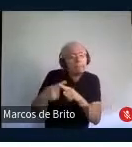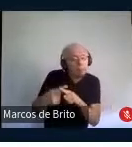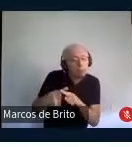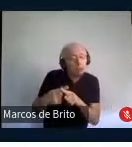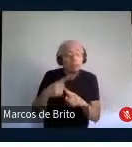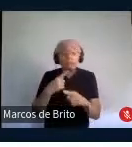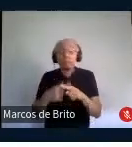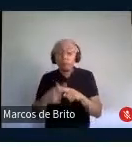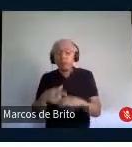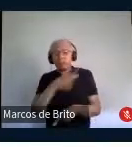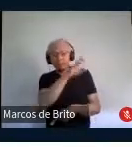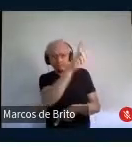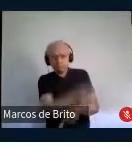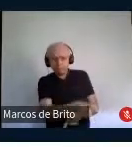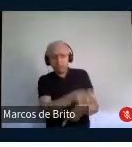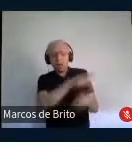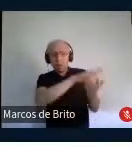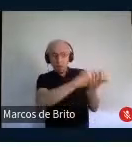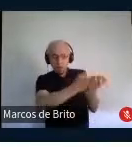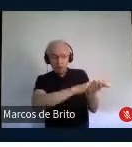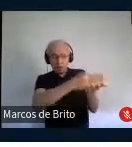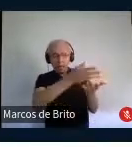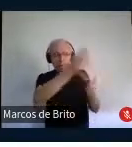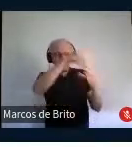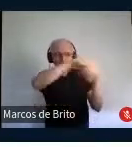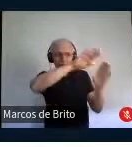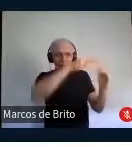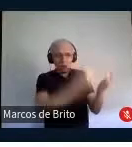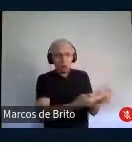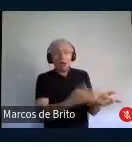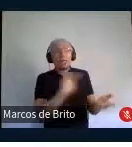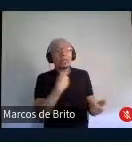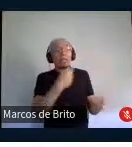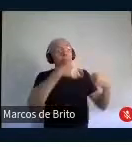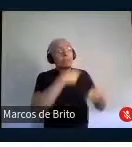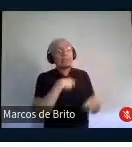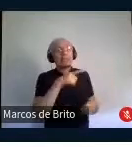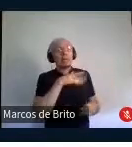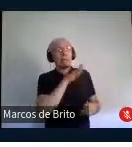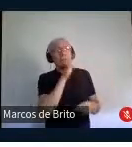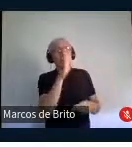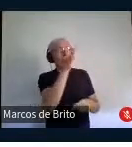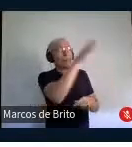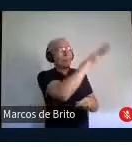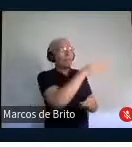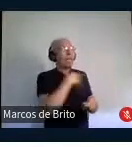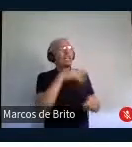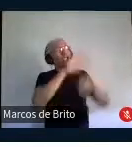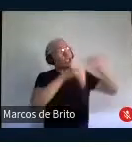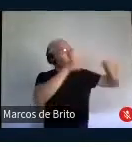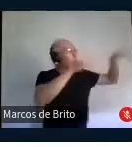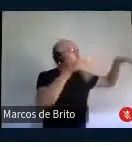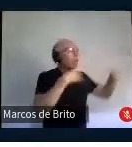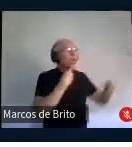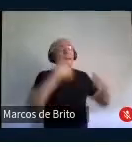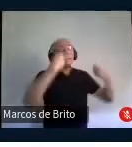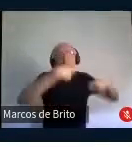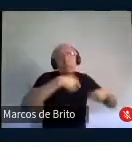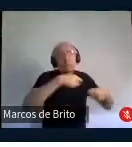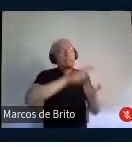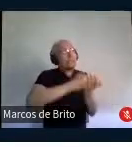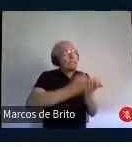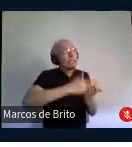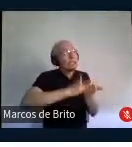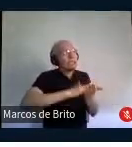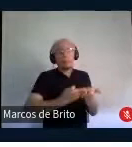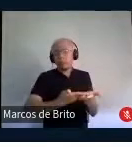do intérprete educacional ser o profissional mais demandado na área da interpretação das línguas de sinais. E